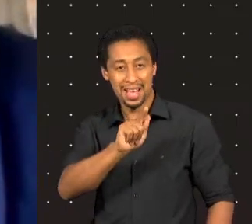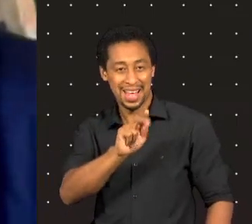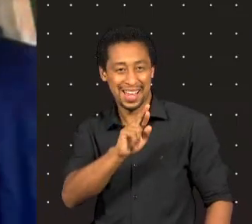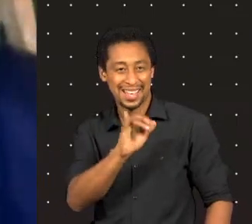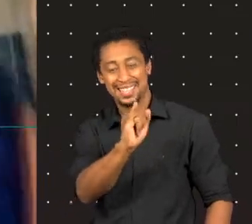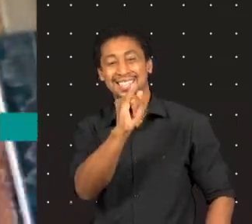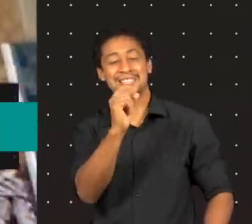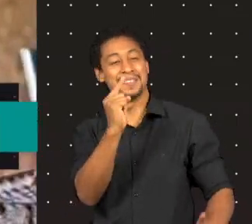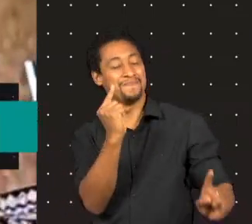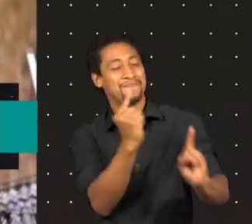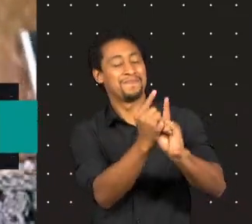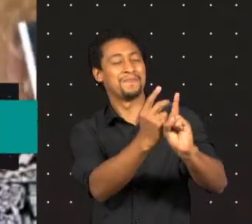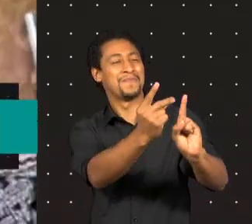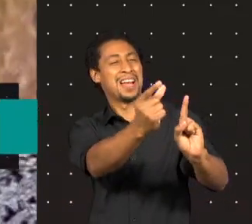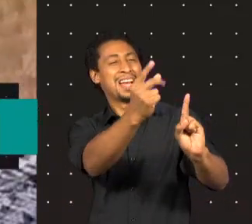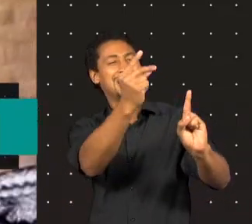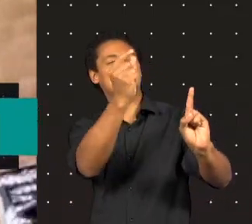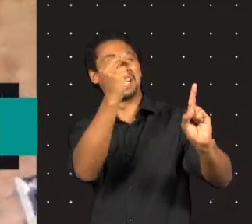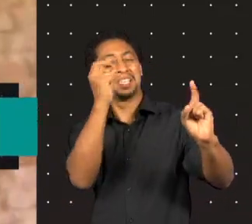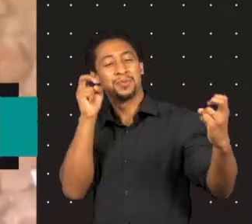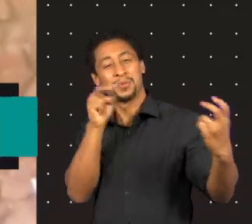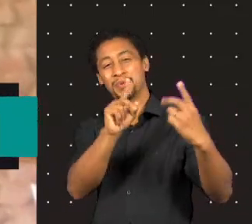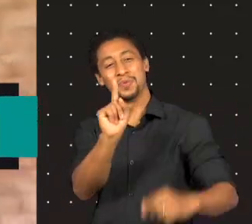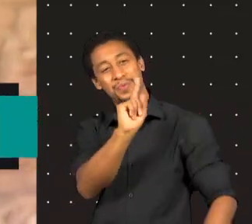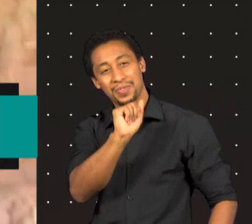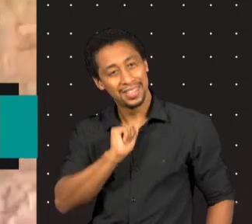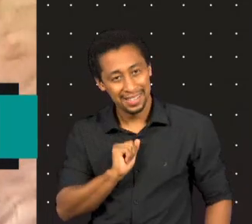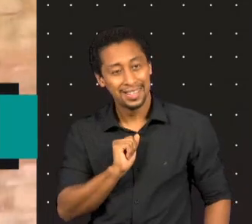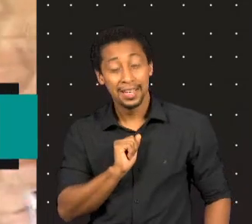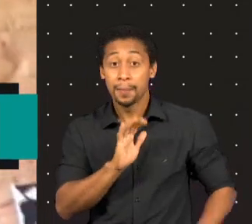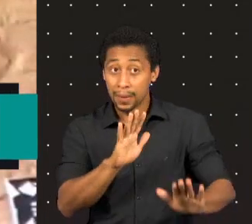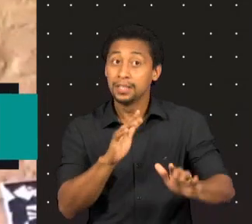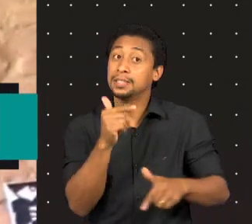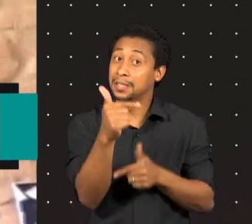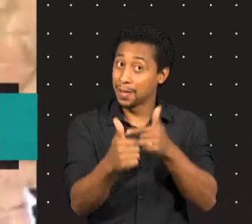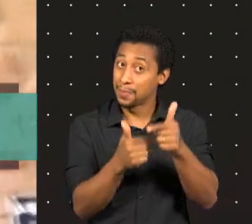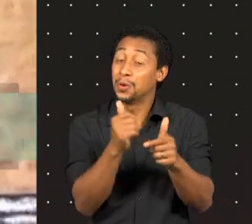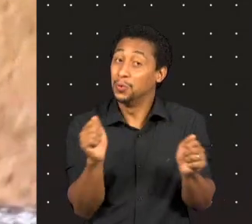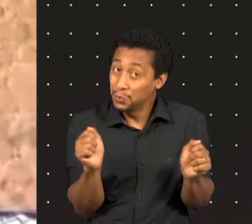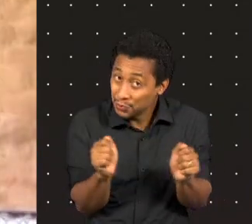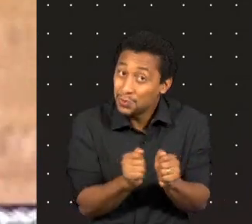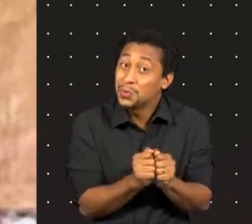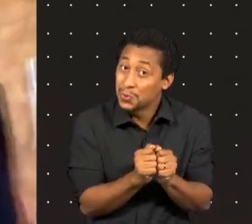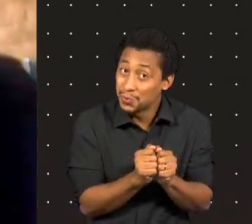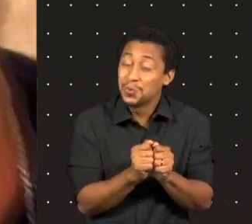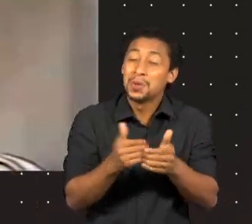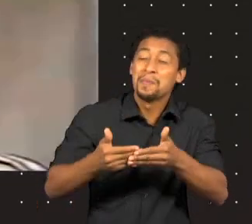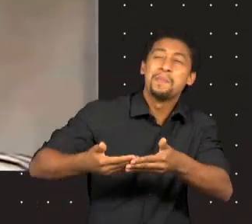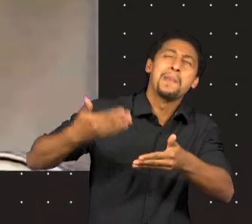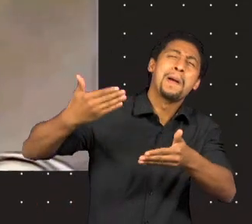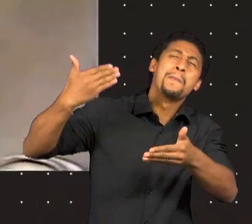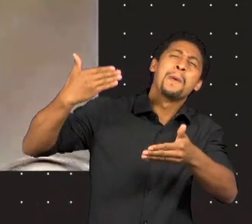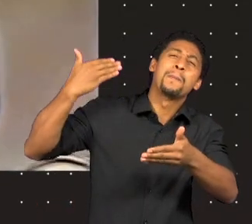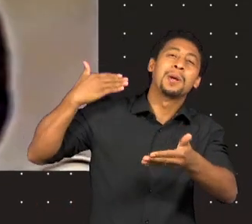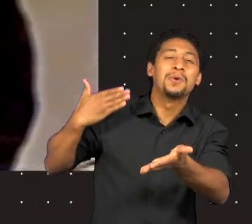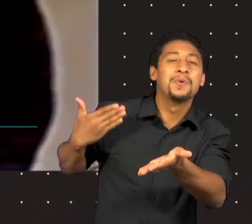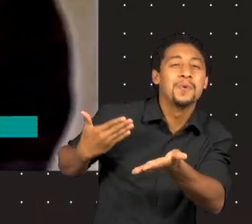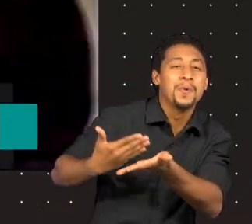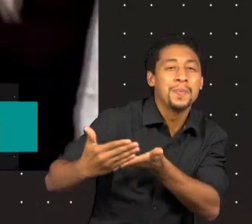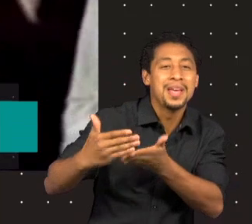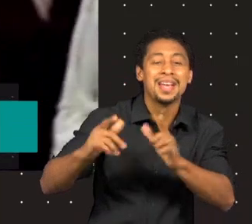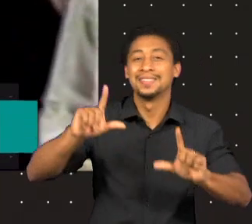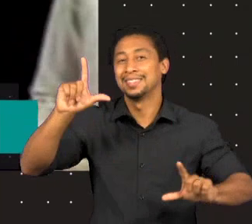muito tempo, mas trabalhamos juntos no começo das nossas carreiras. Na Bandeirantes, uma